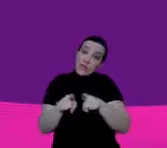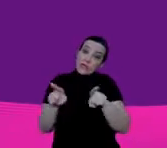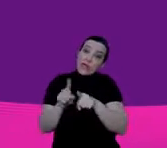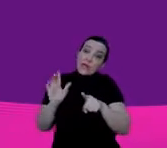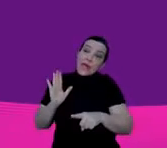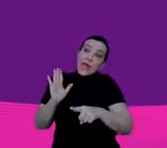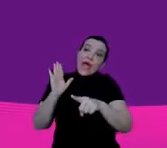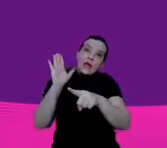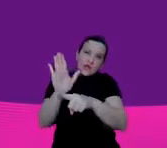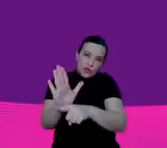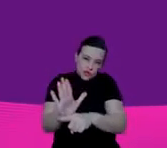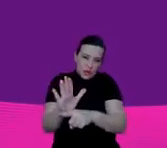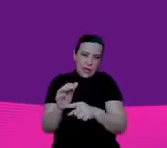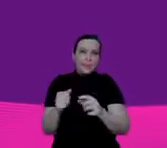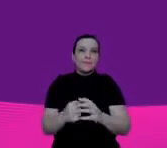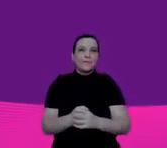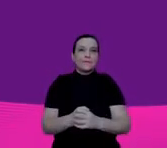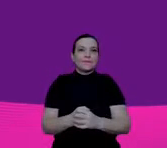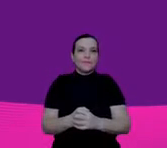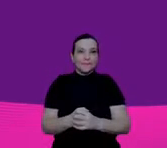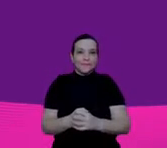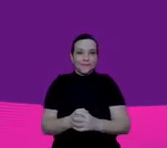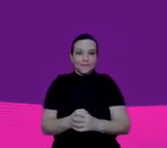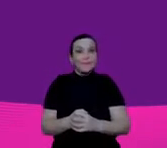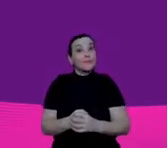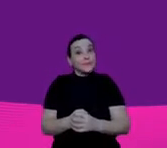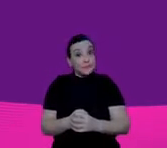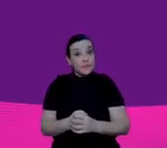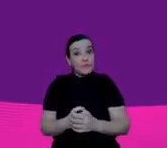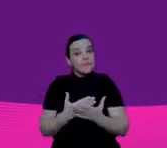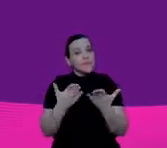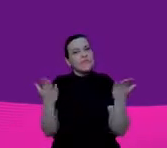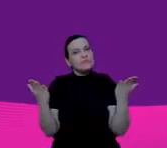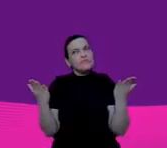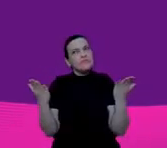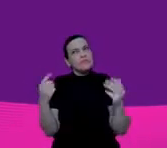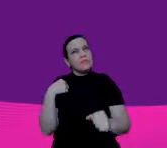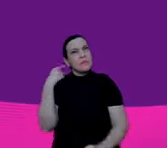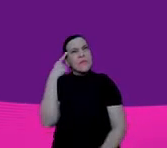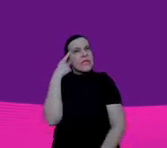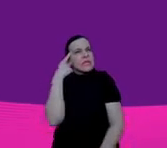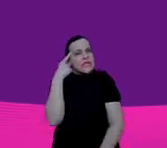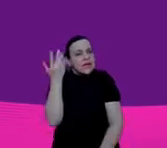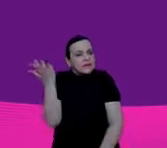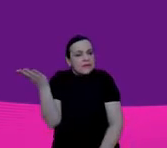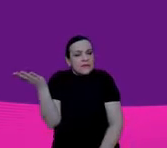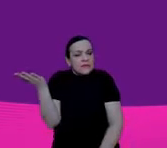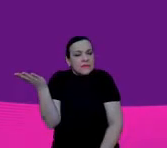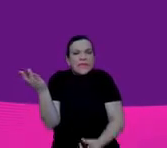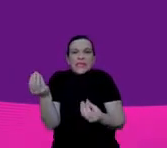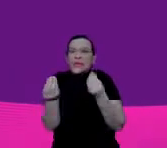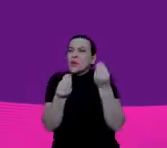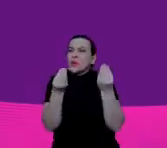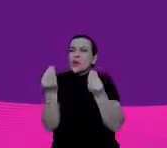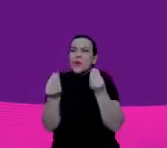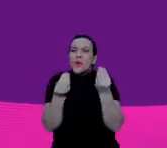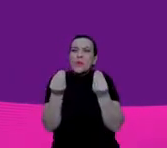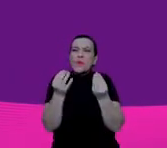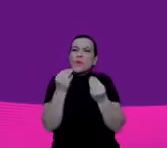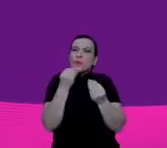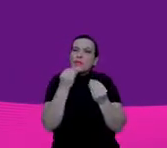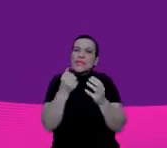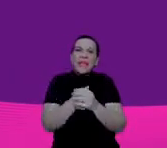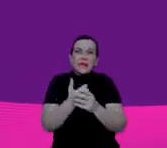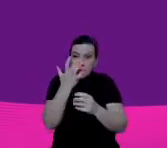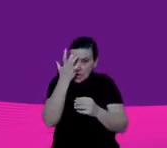diagnóstico. E aí vocês vão perguntar, mas diagnosticar Parkinson não é fácil?